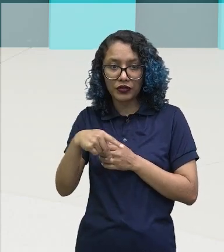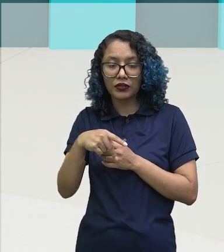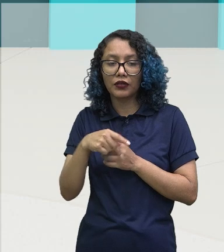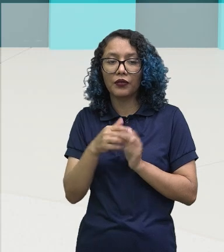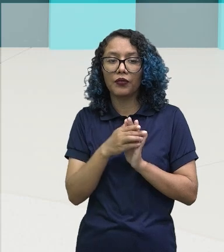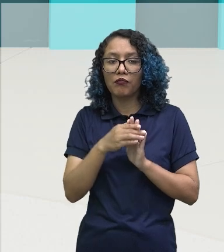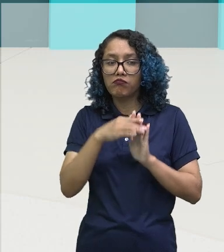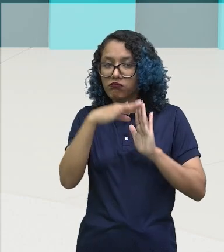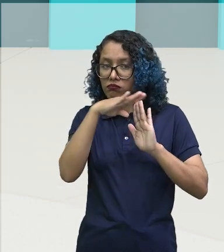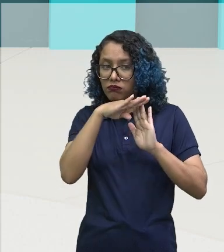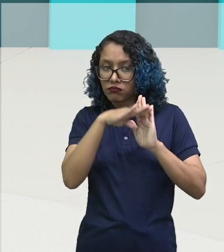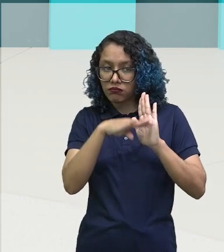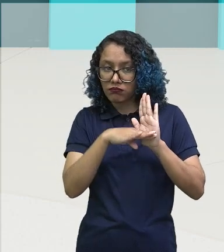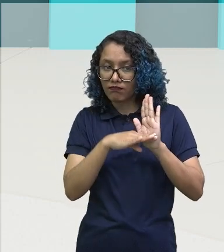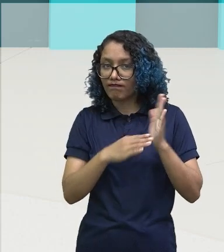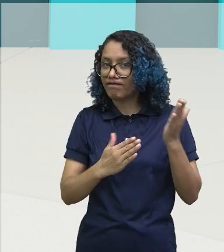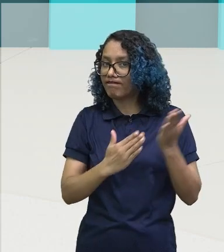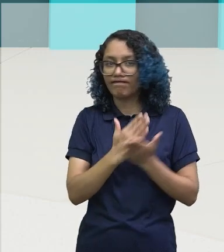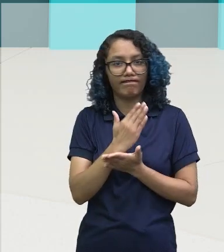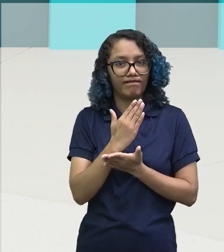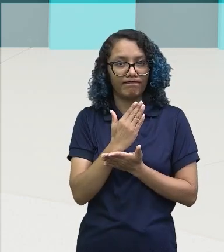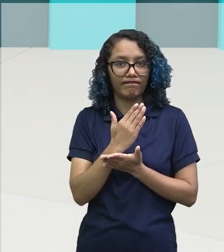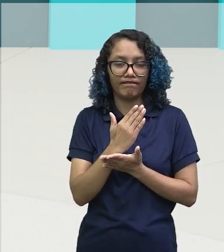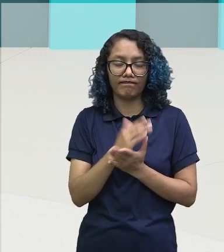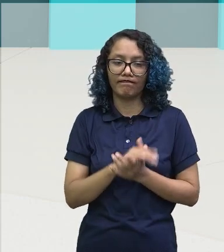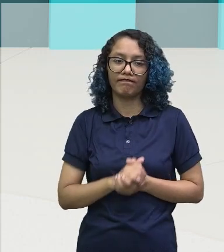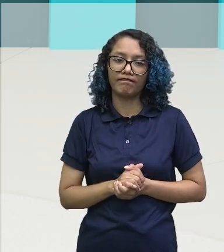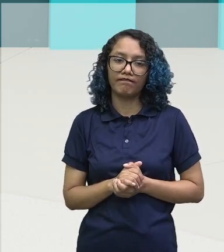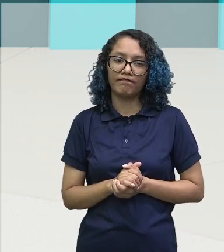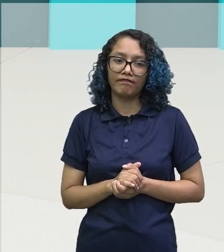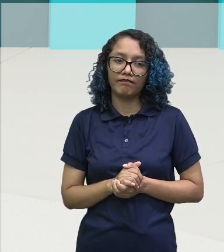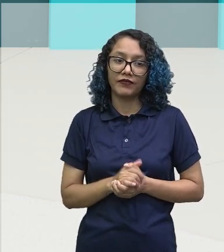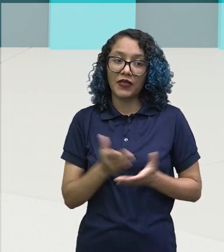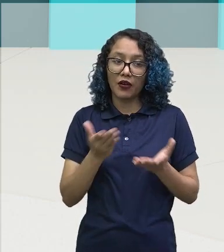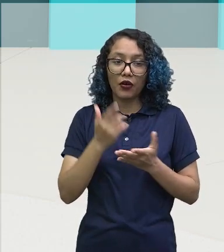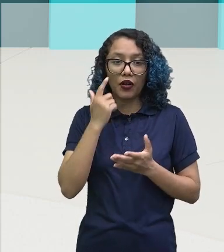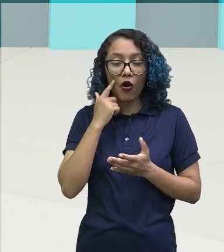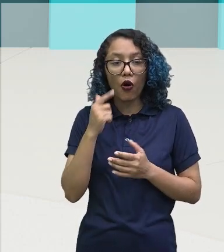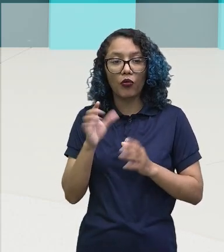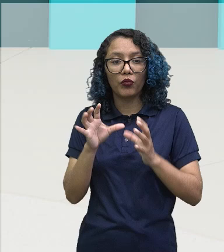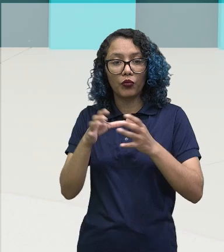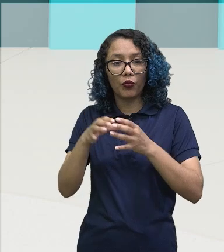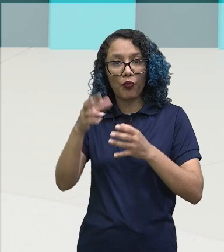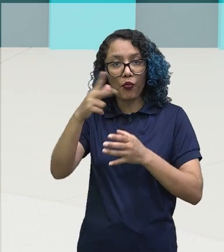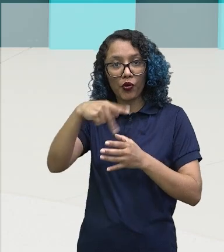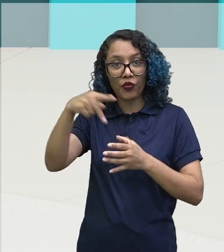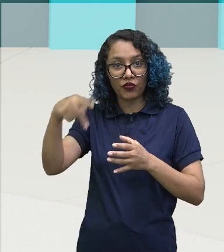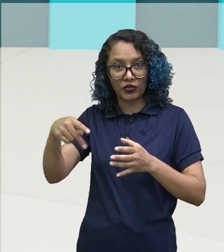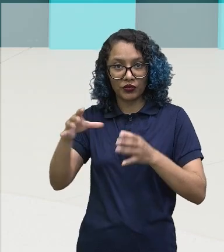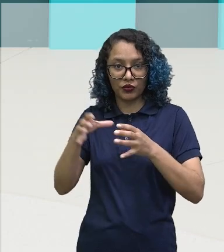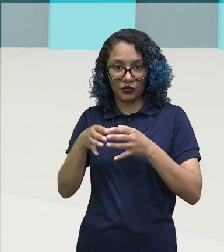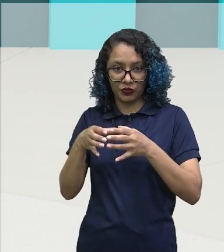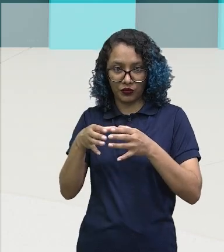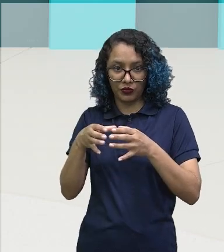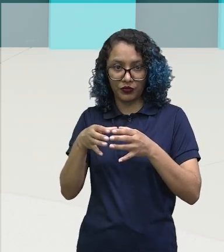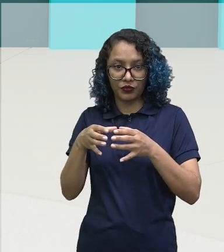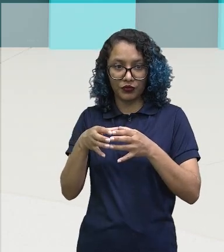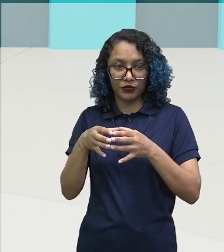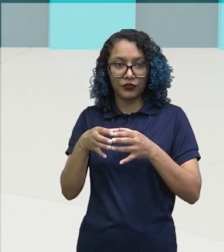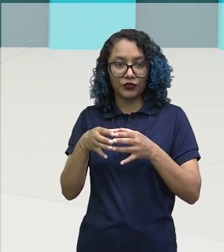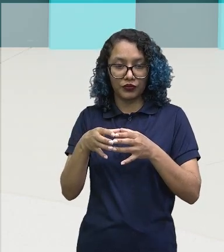desaprovam as medidas. Então, observe que agora nós temos aí professores, que representam,